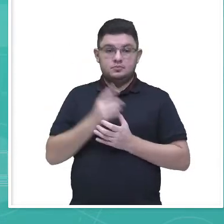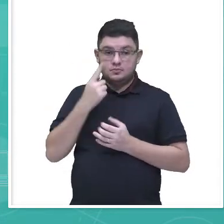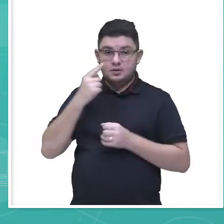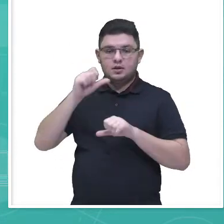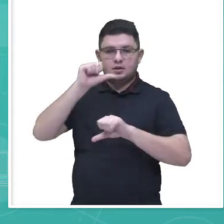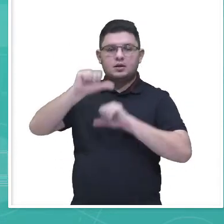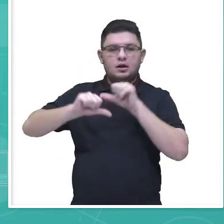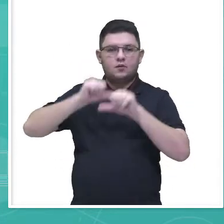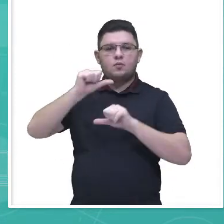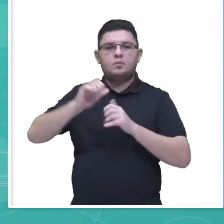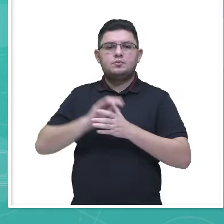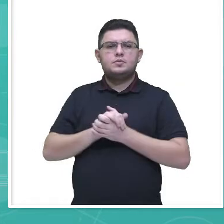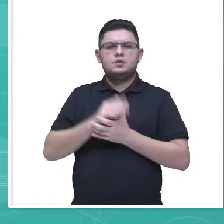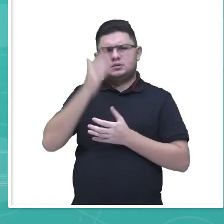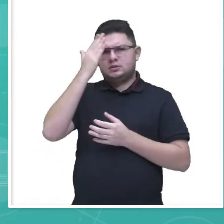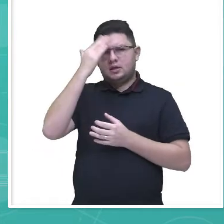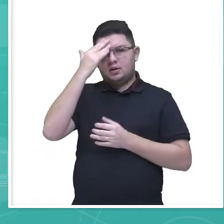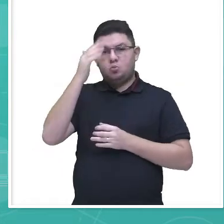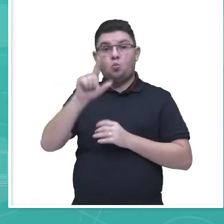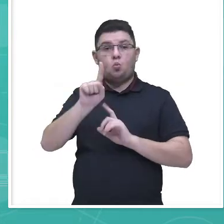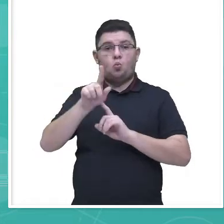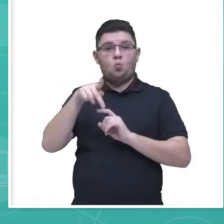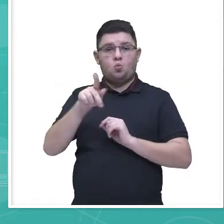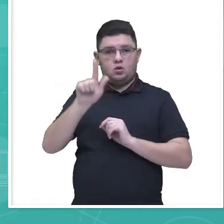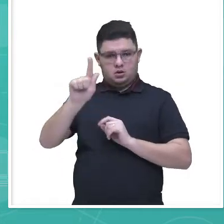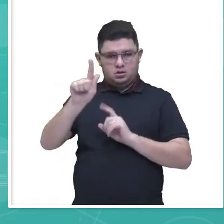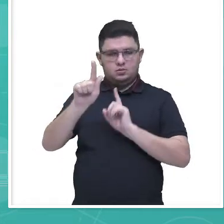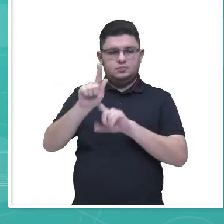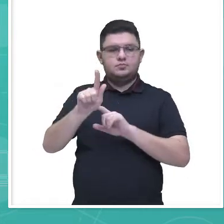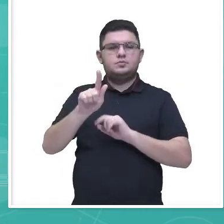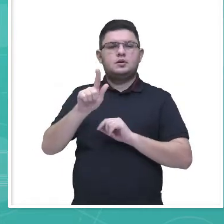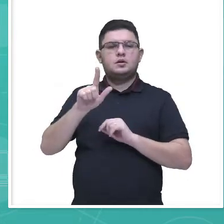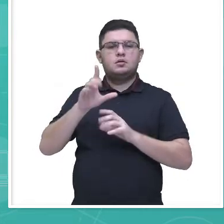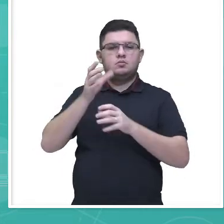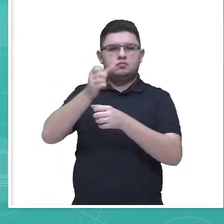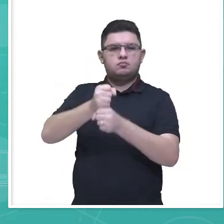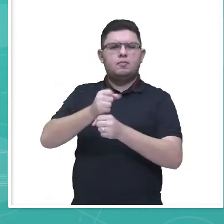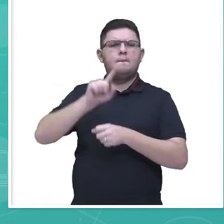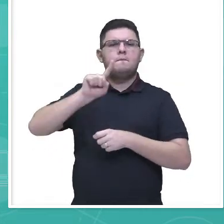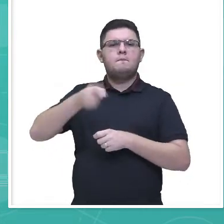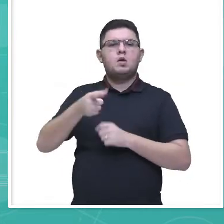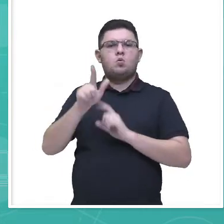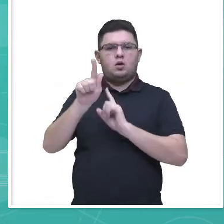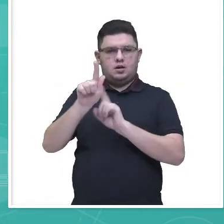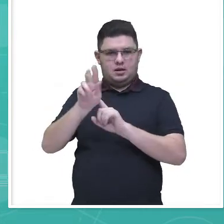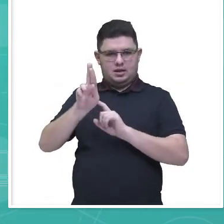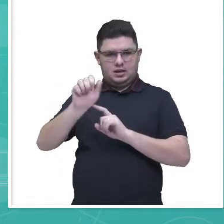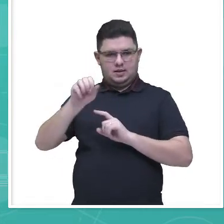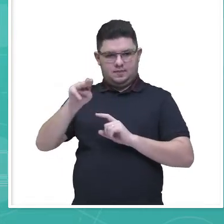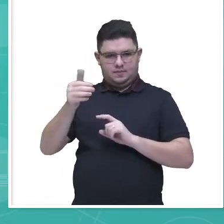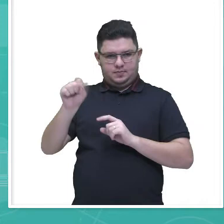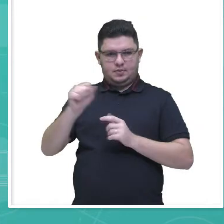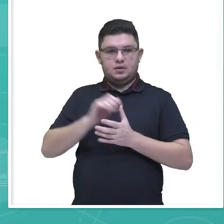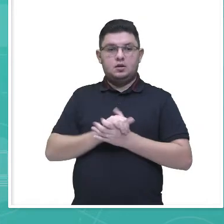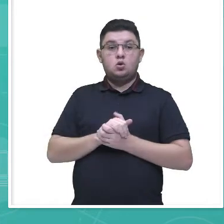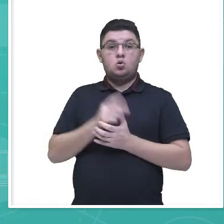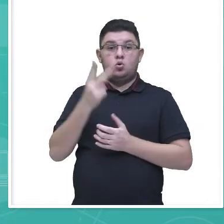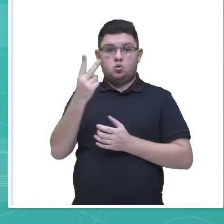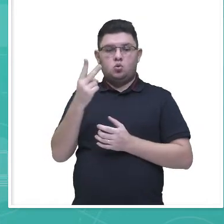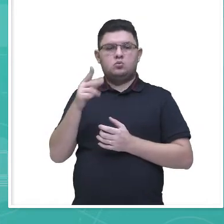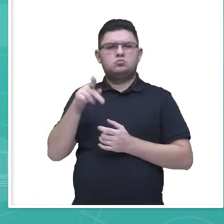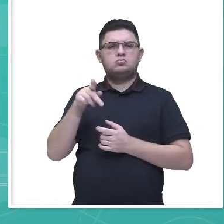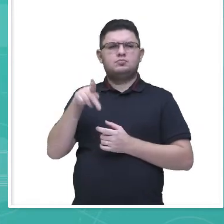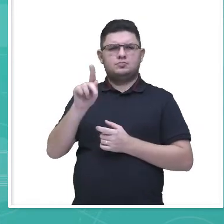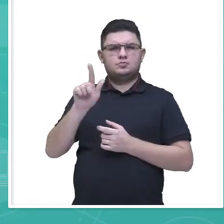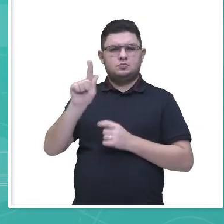1 quilo tem 1.000 gramas. E 2 quilos? Quantos gramas nós temos aí? De cabeça,